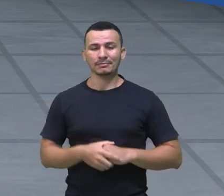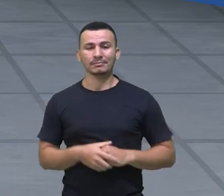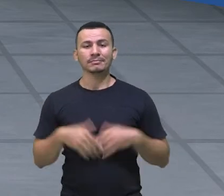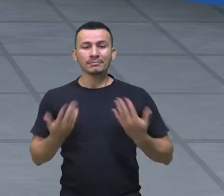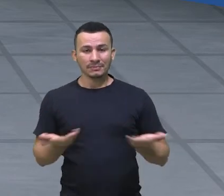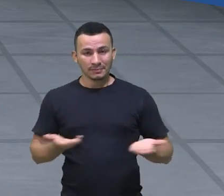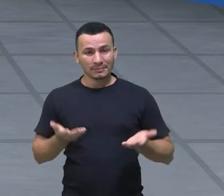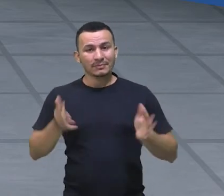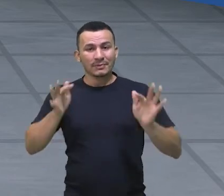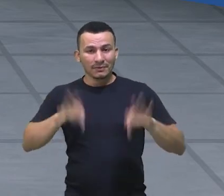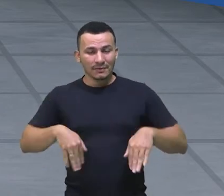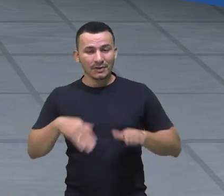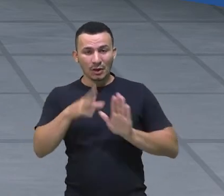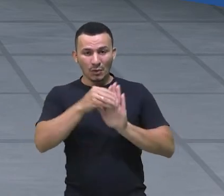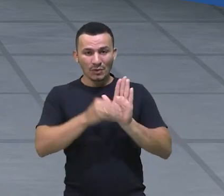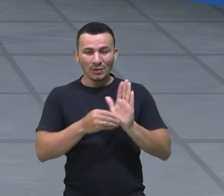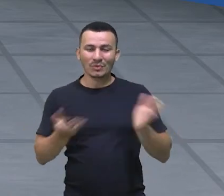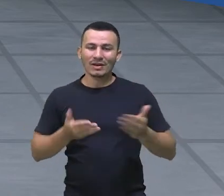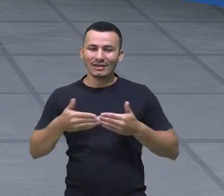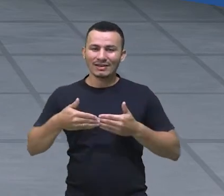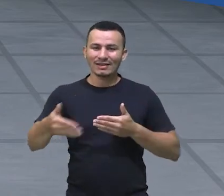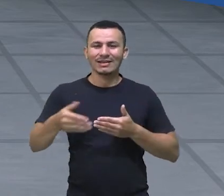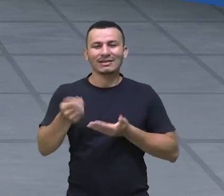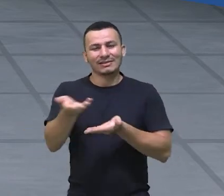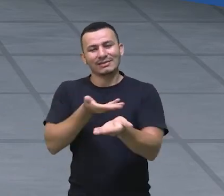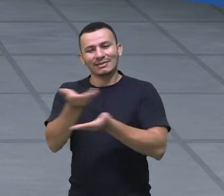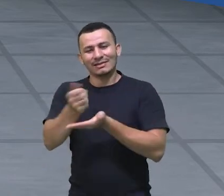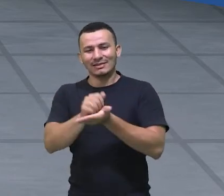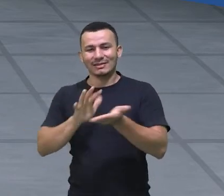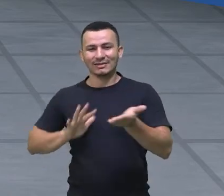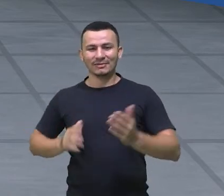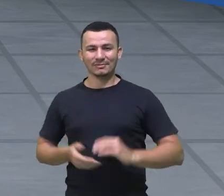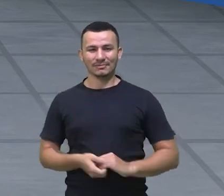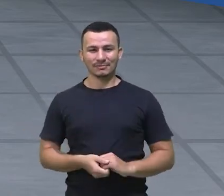finalizamos a parte de conteúdos e vamos começar a nossa interatividade.